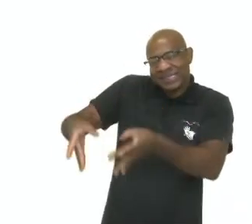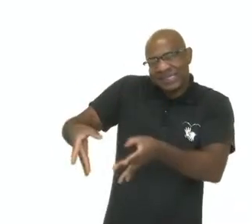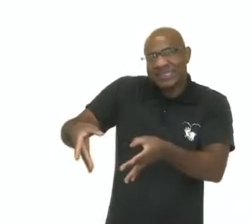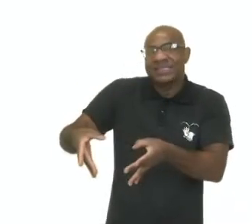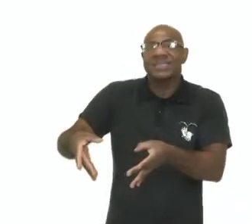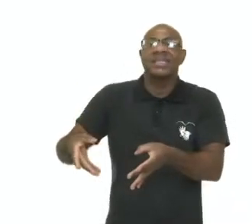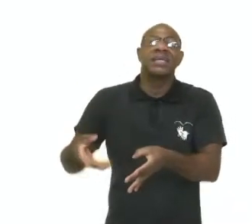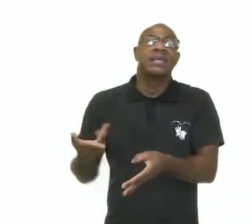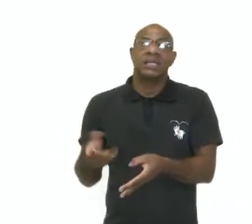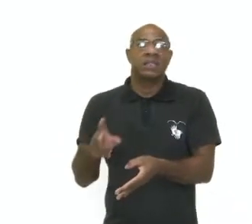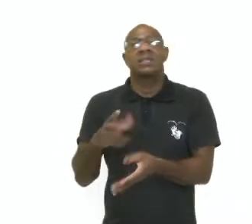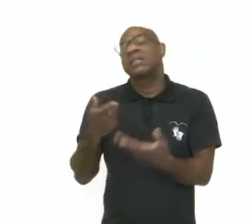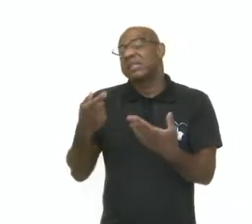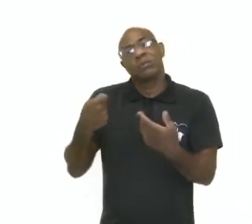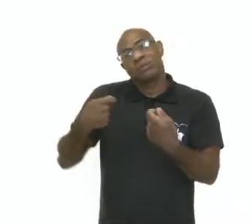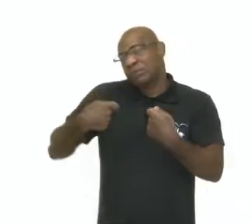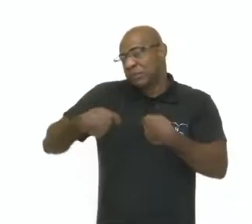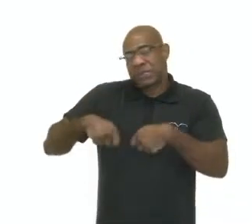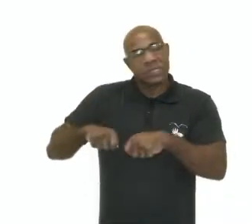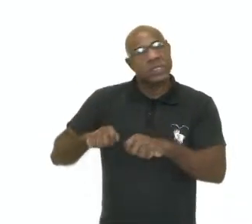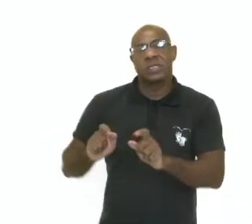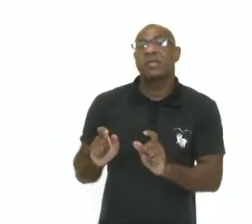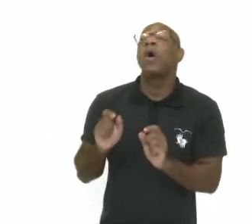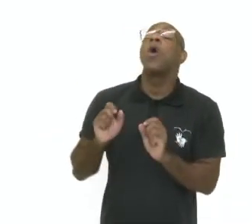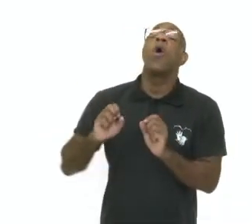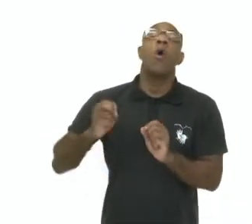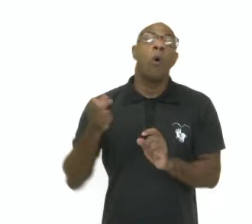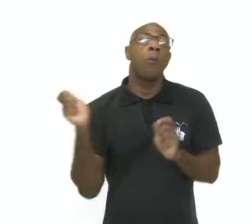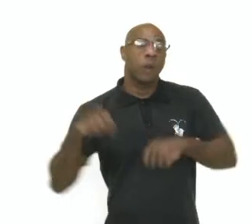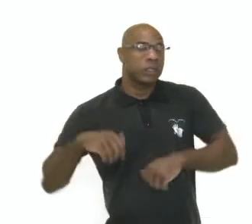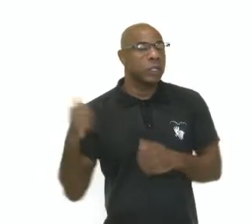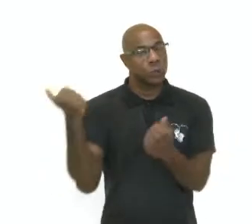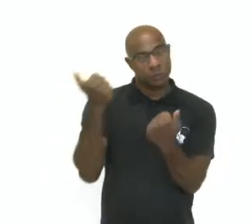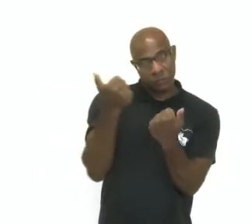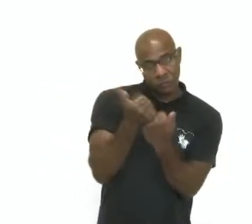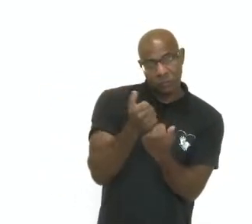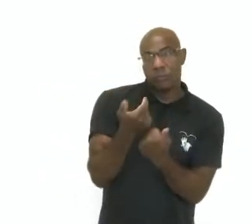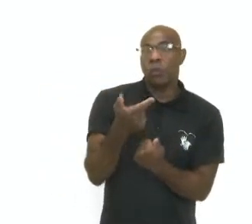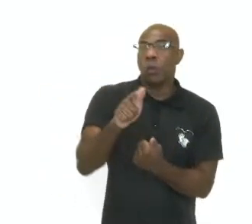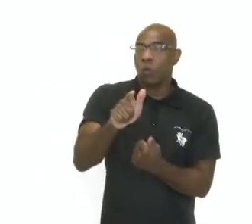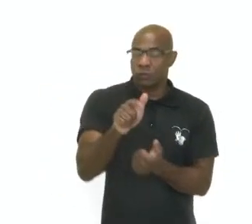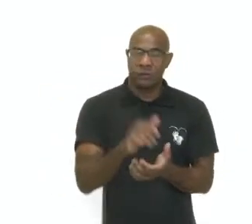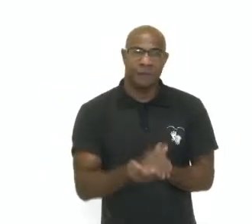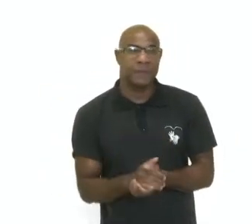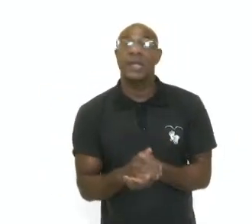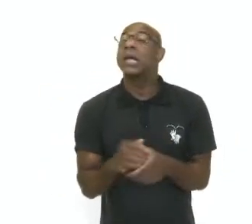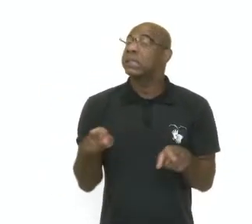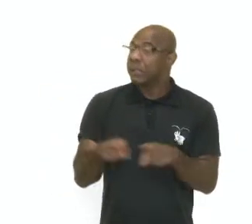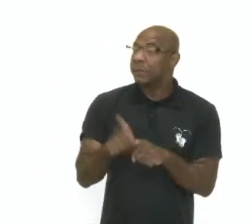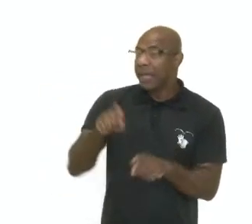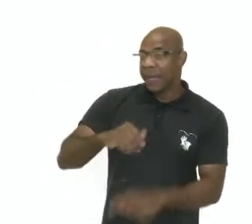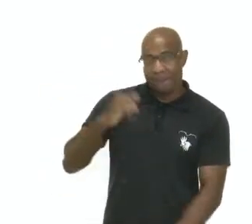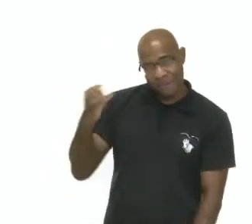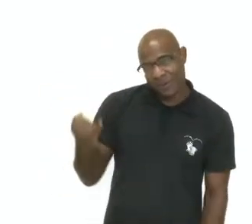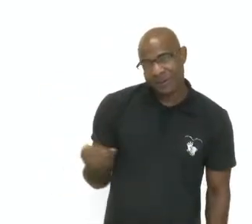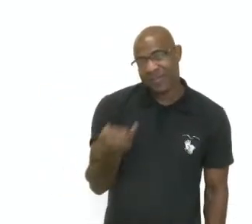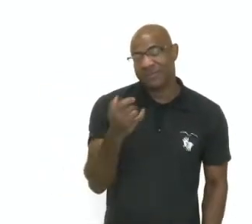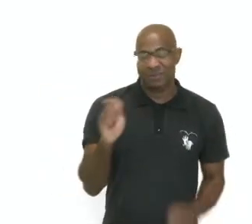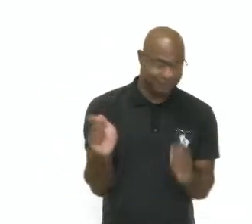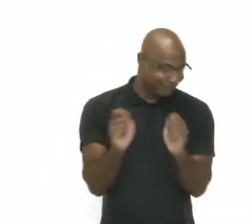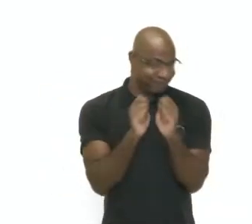são realmente necessários ou que podem ser substituídos. Também é importante nos